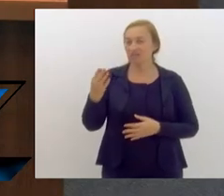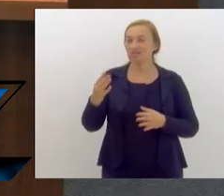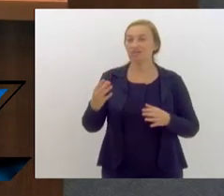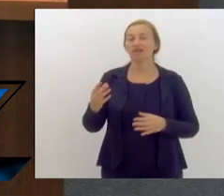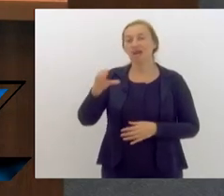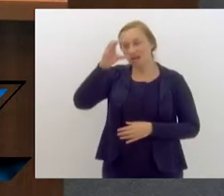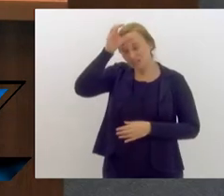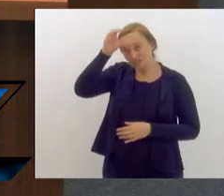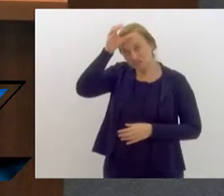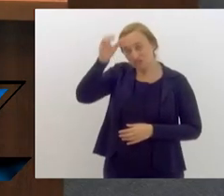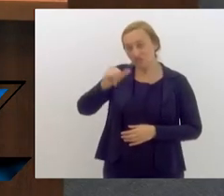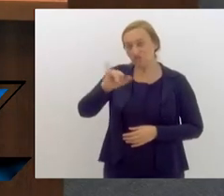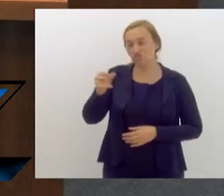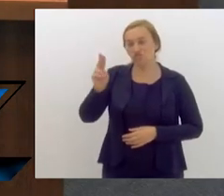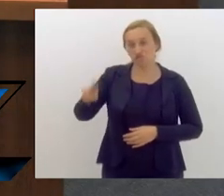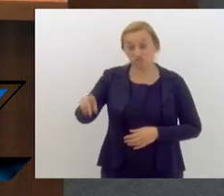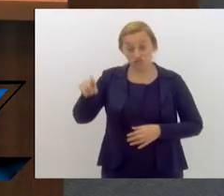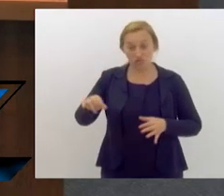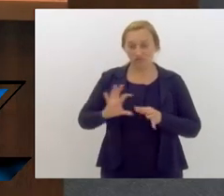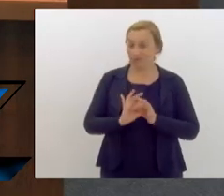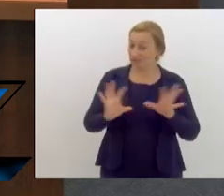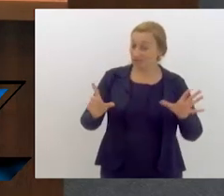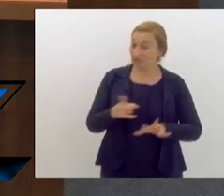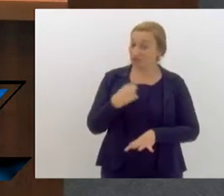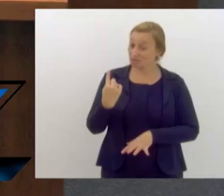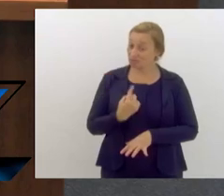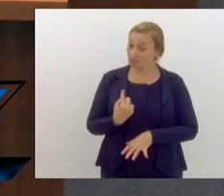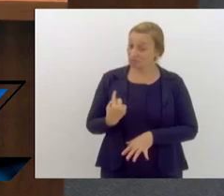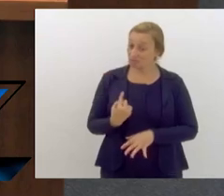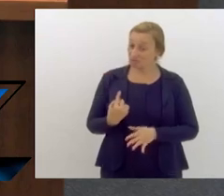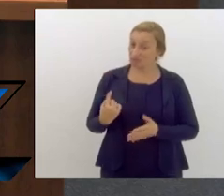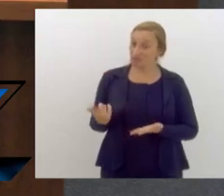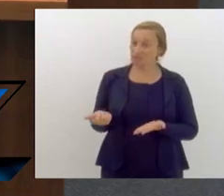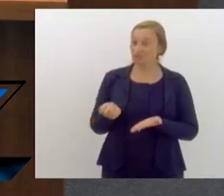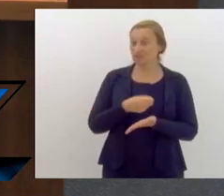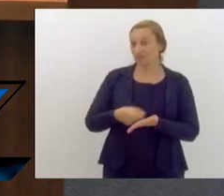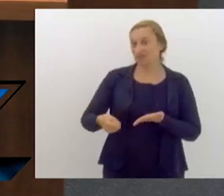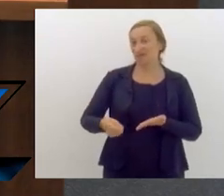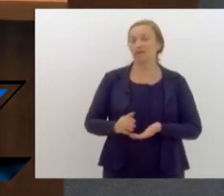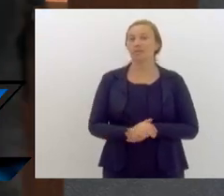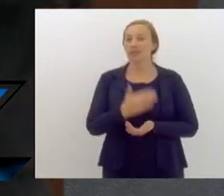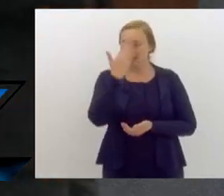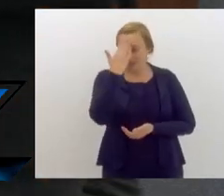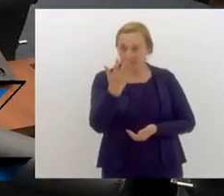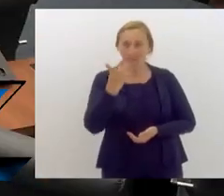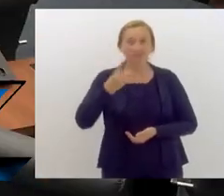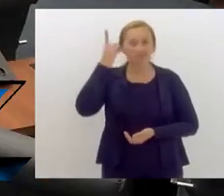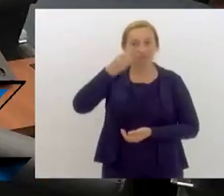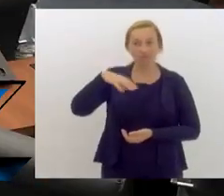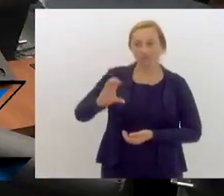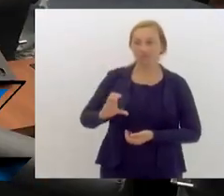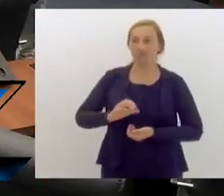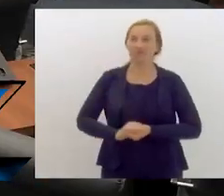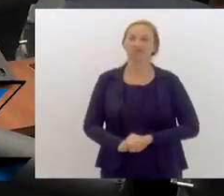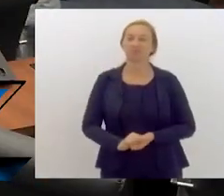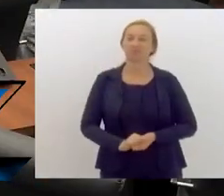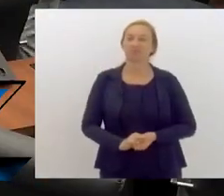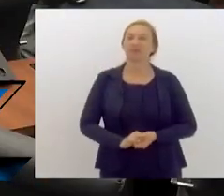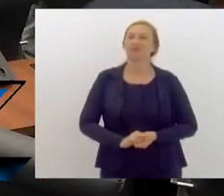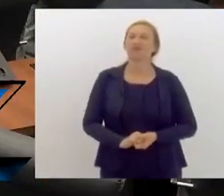a co-autoria Nada mais justo eram essas palavras Eu que agradeço deputado mink